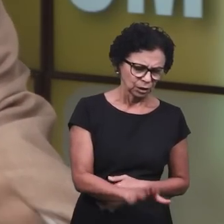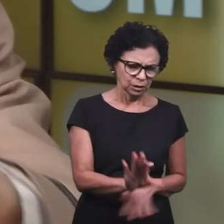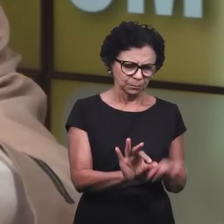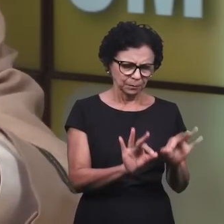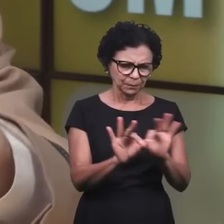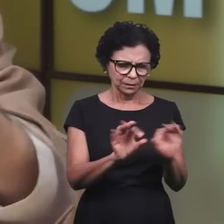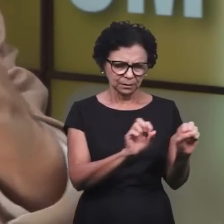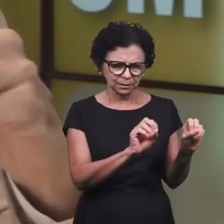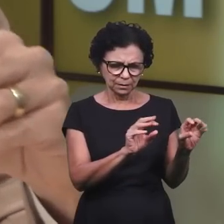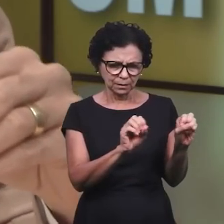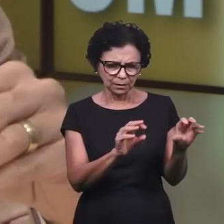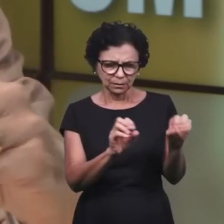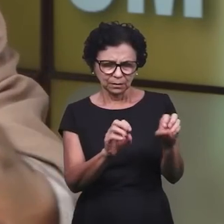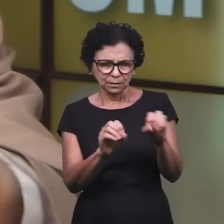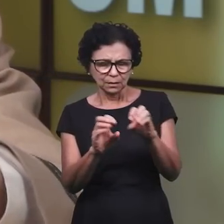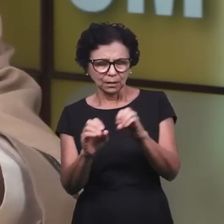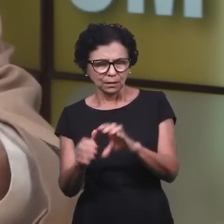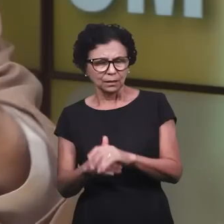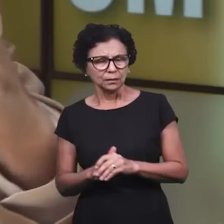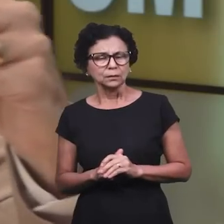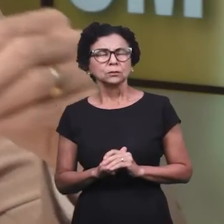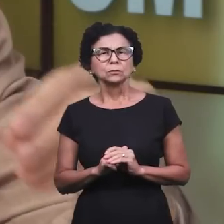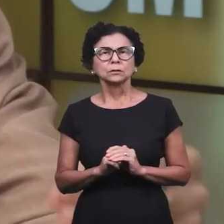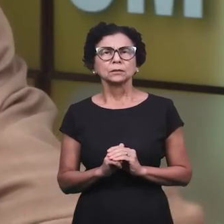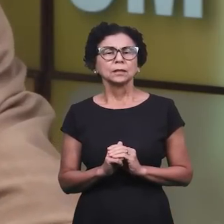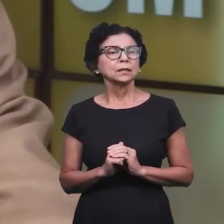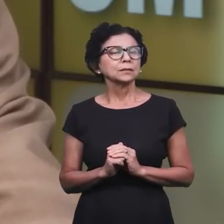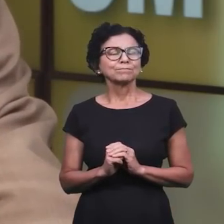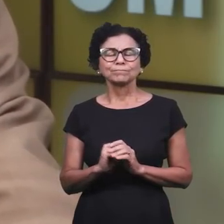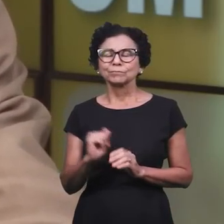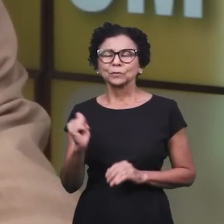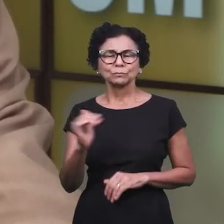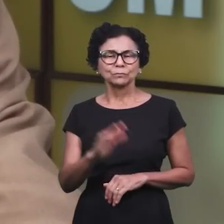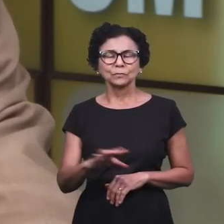salvação, mas nós chegamos já em um avanço, né?